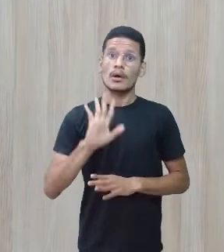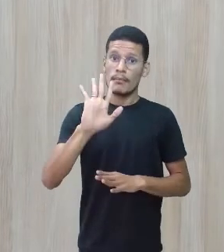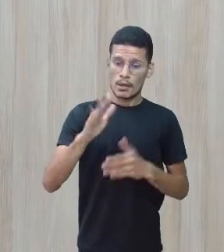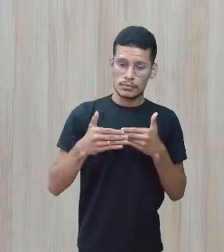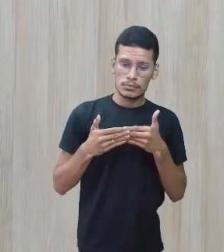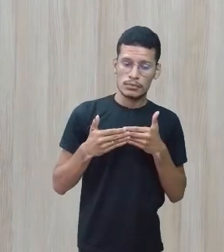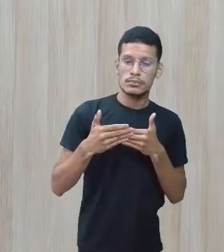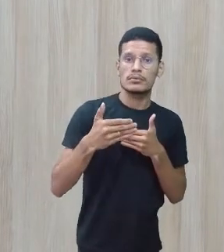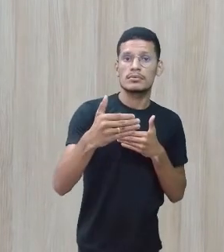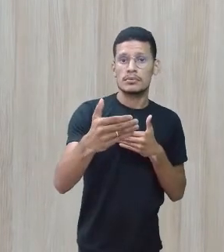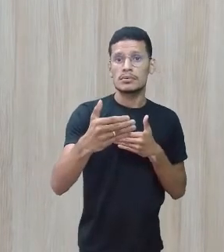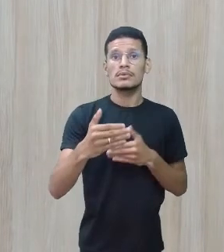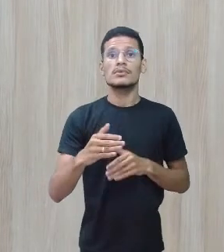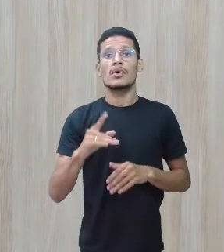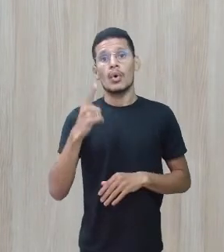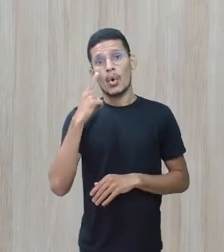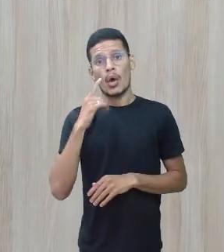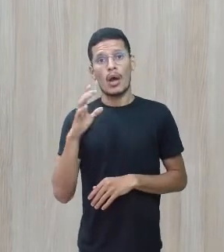Brevemente,